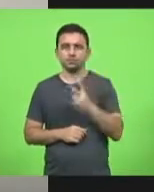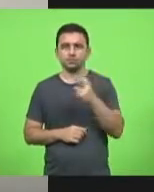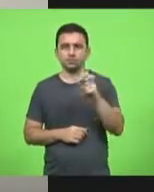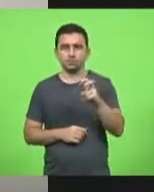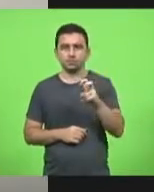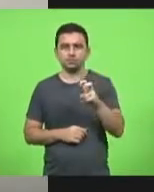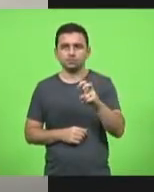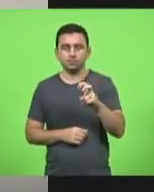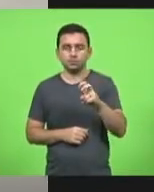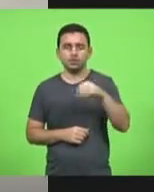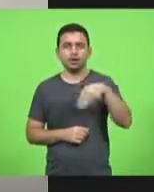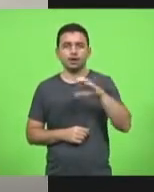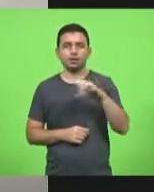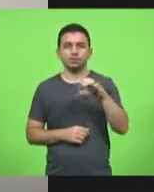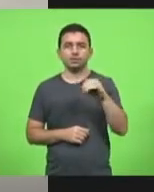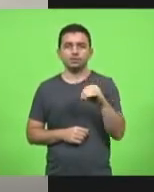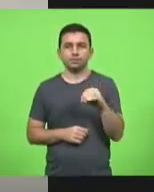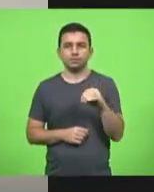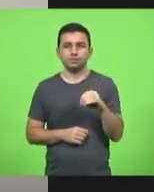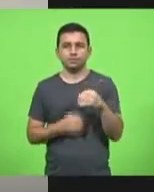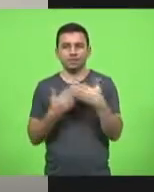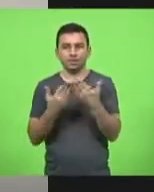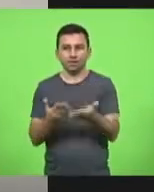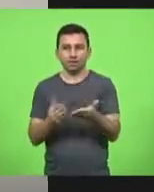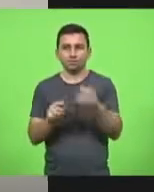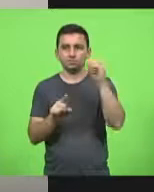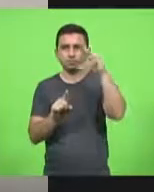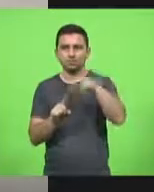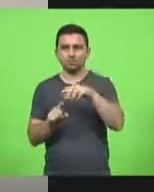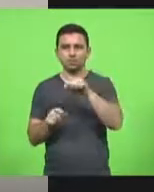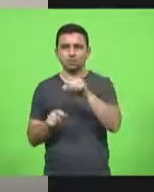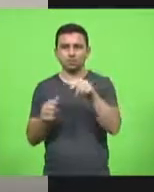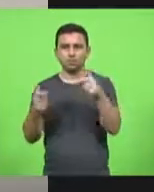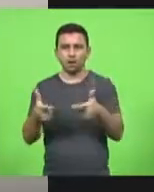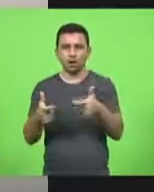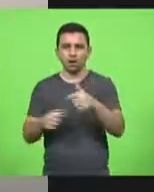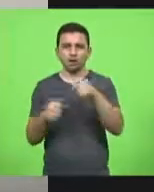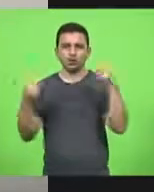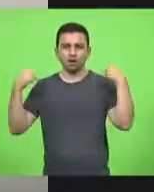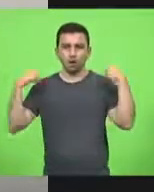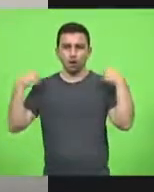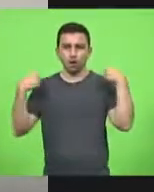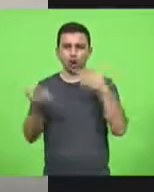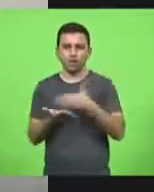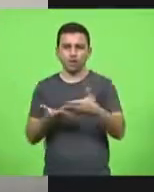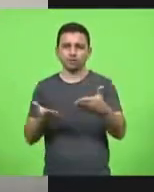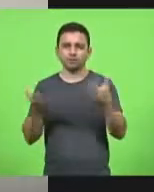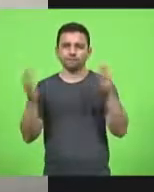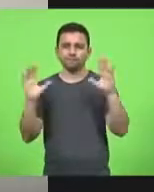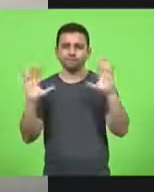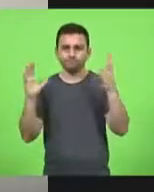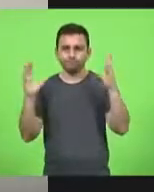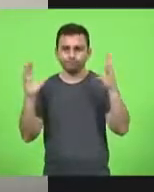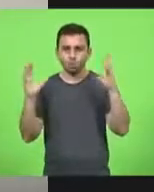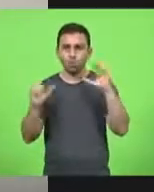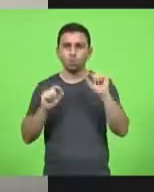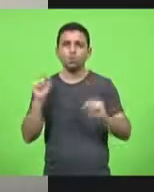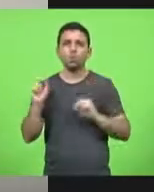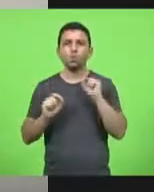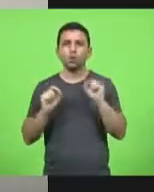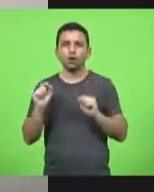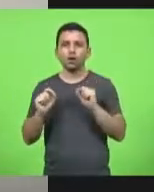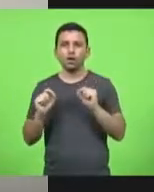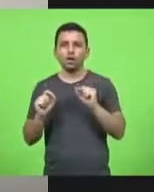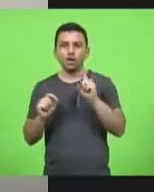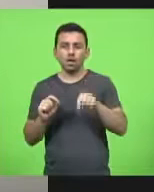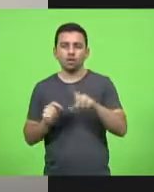Diocese de Chapecó abre as celebrações do centenário de Dom